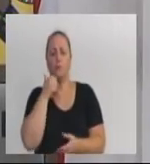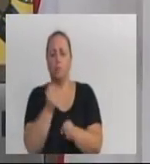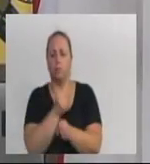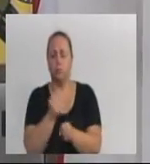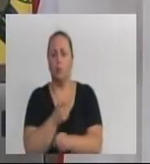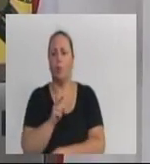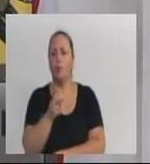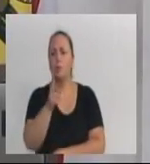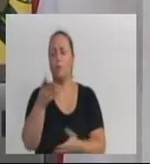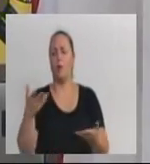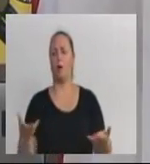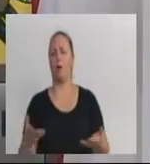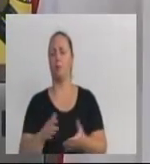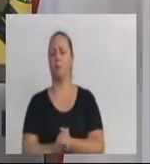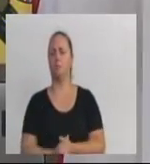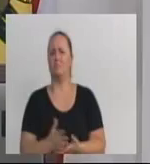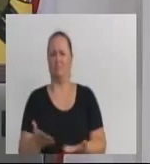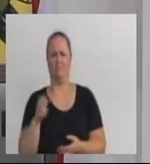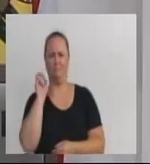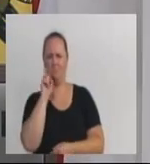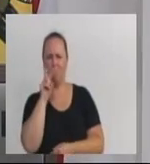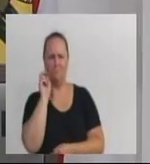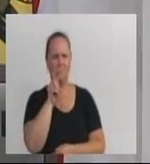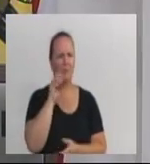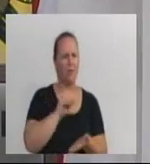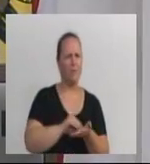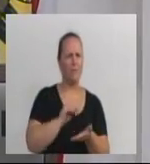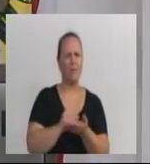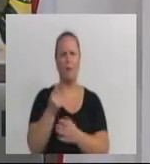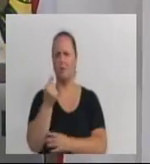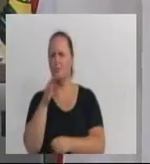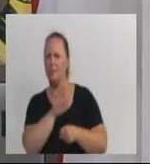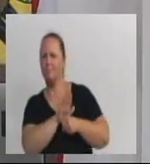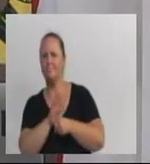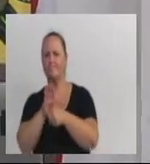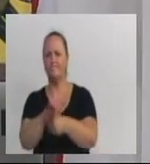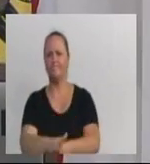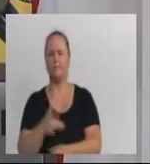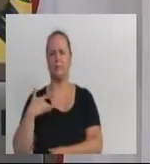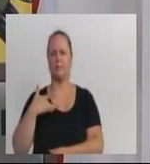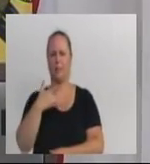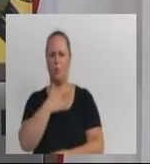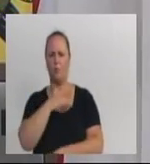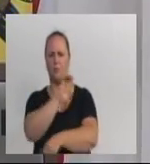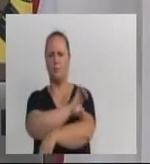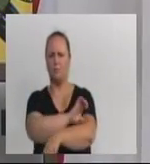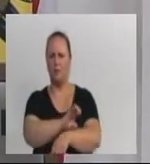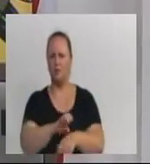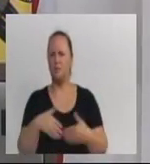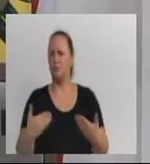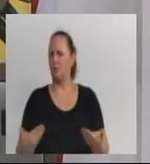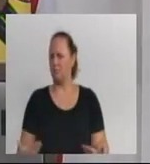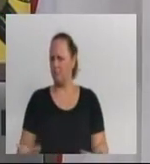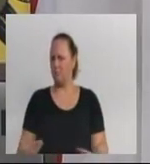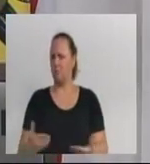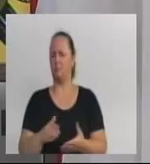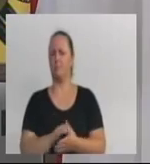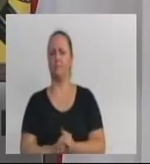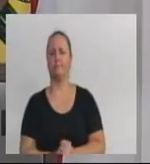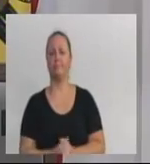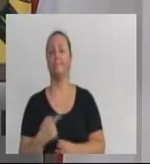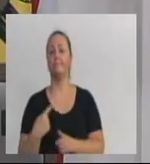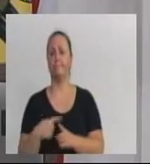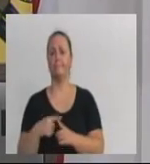de educação, de saúde, de assistência, de habitação, porque são áreas que têm recursos garantidos e destinados da